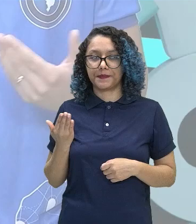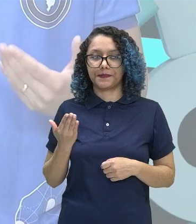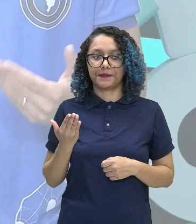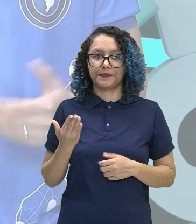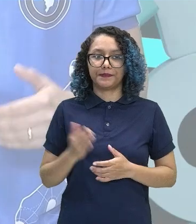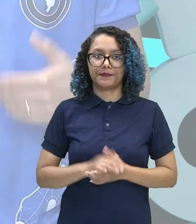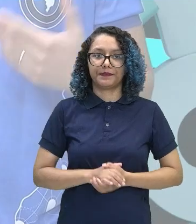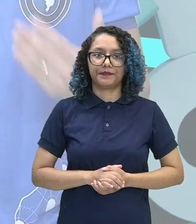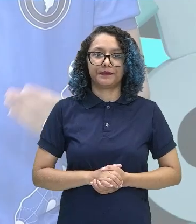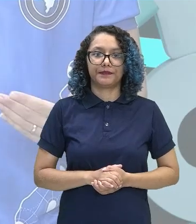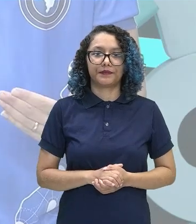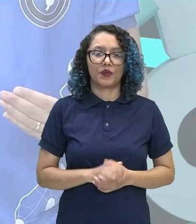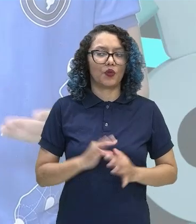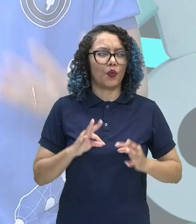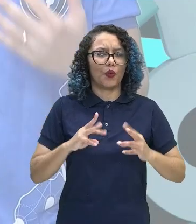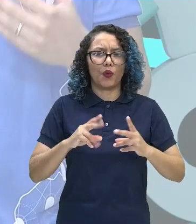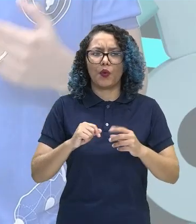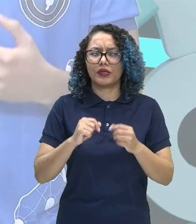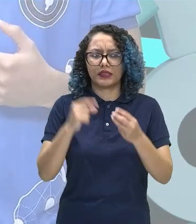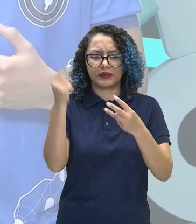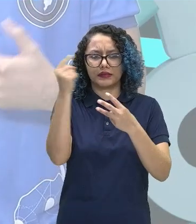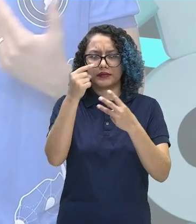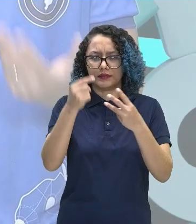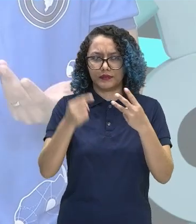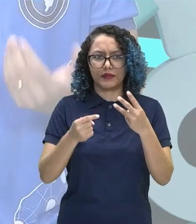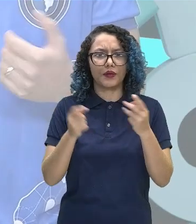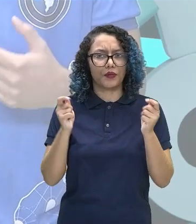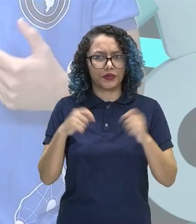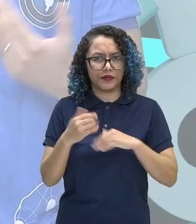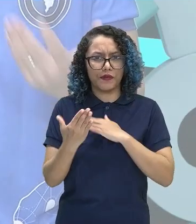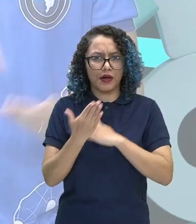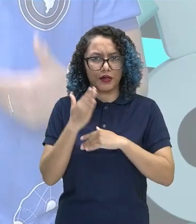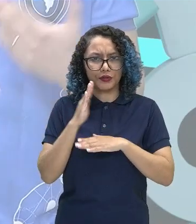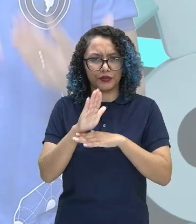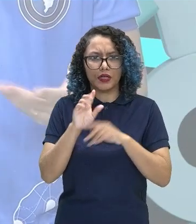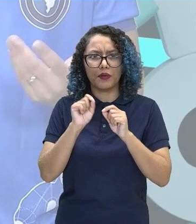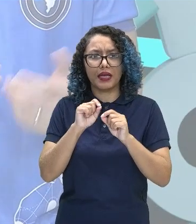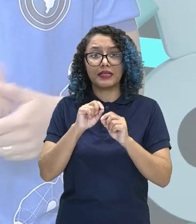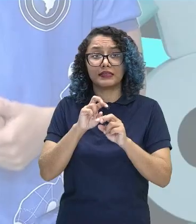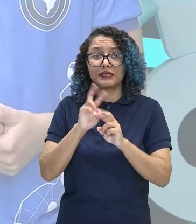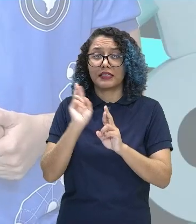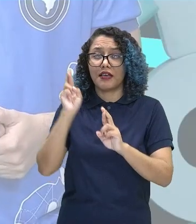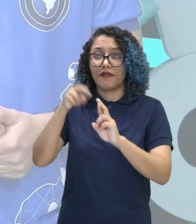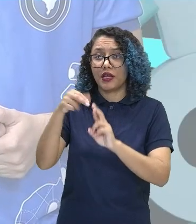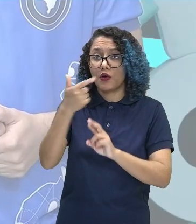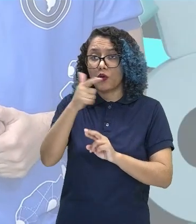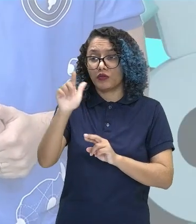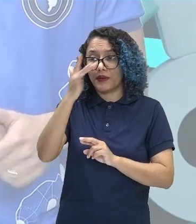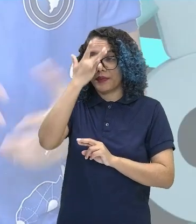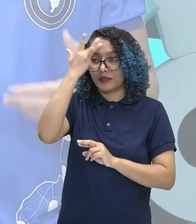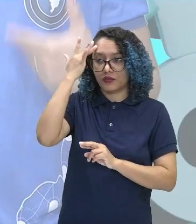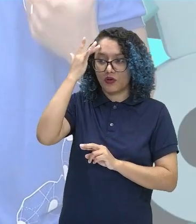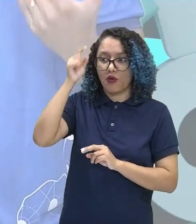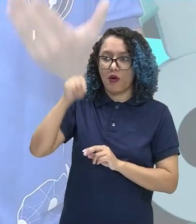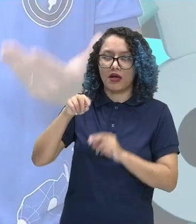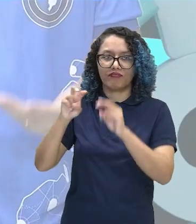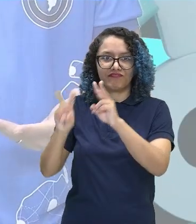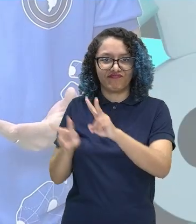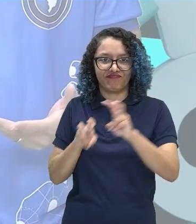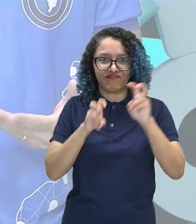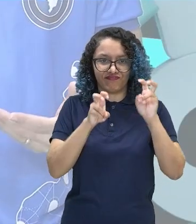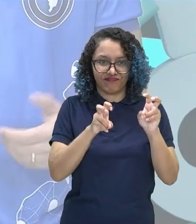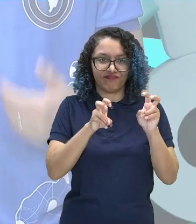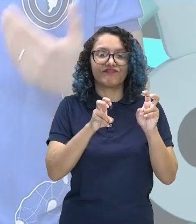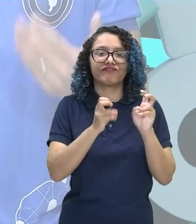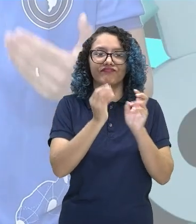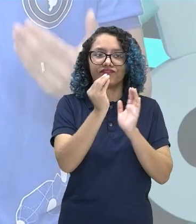to ciclano, todas elas me ajudam a citar alguém, a referenciar aquilo que eu estou dizendo para dar